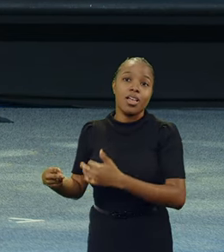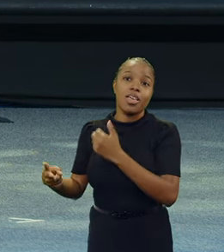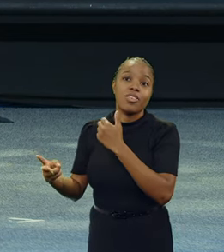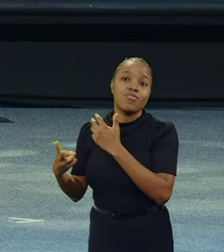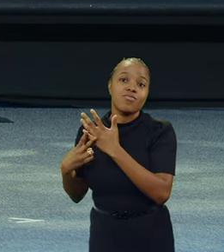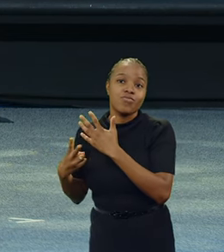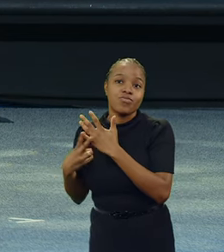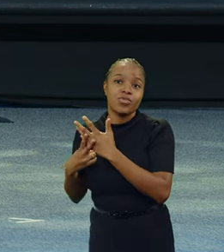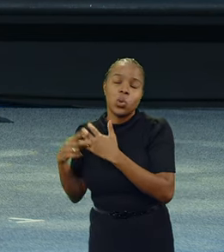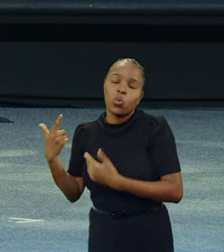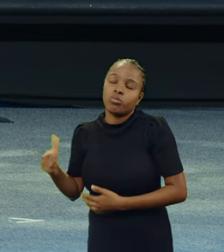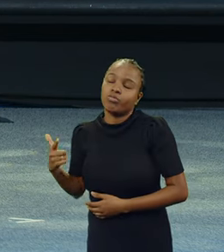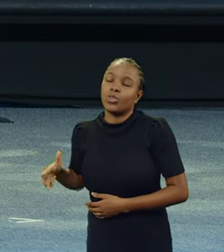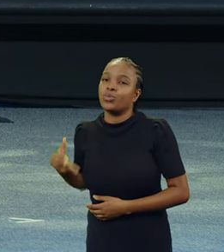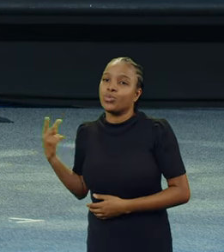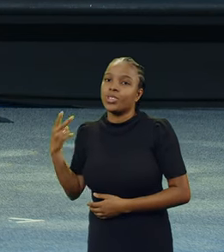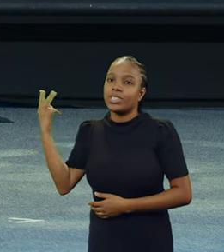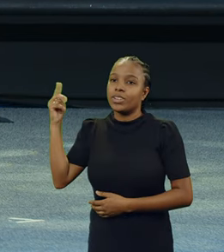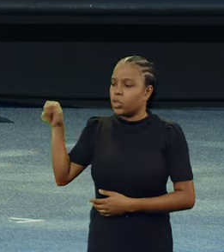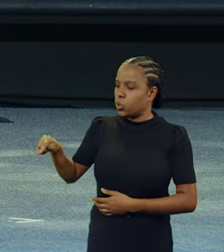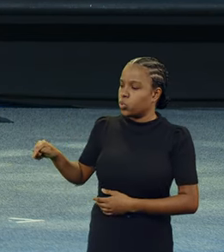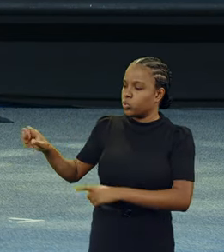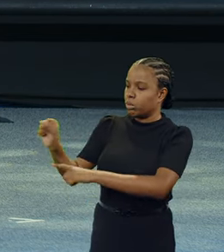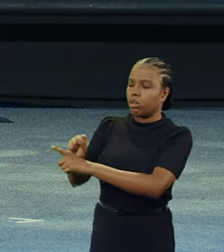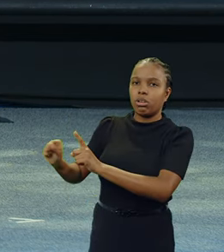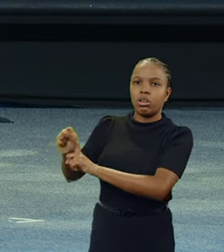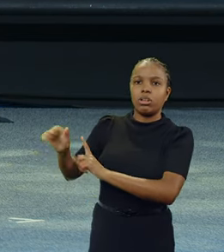valor nenhum naquela sociedade.